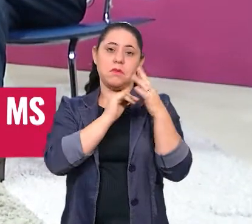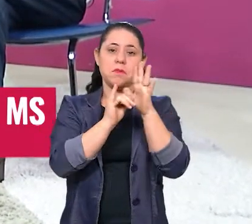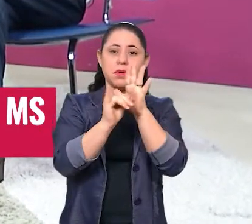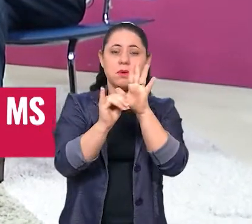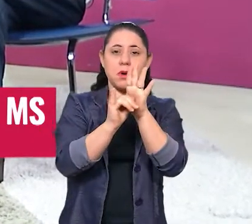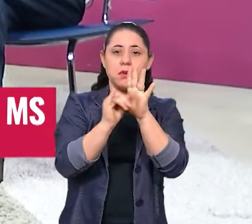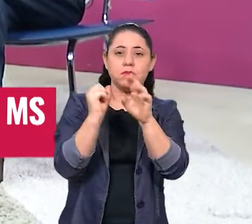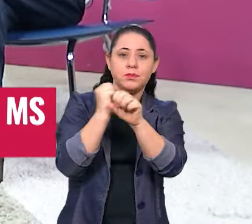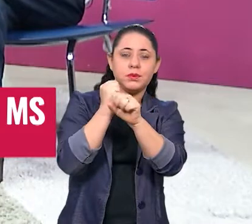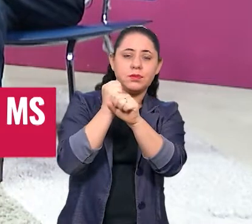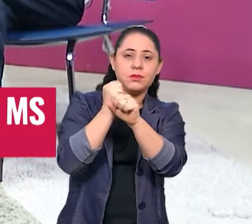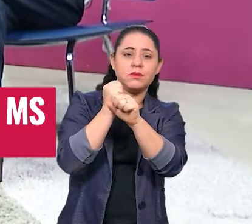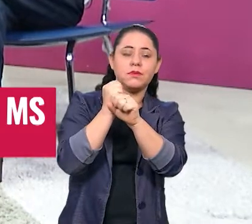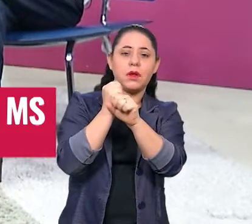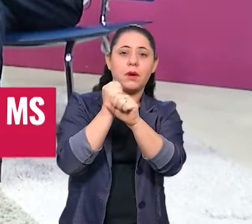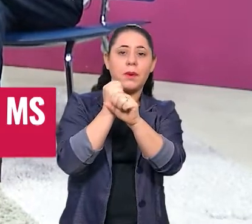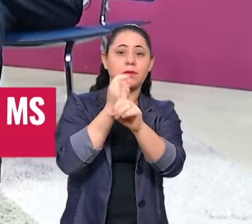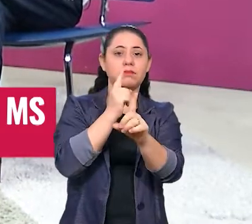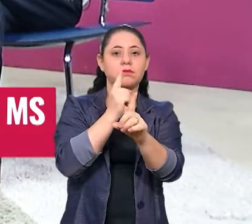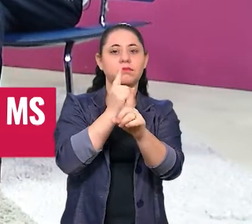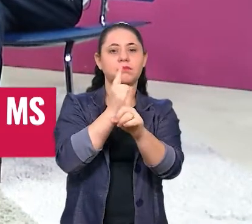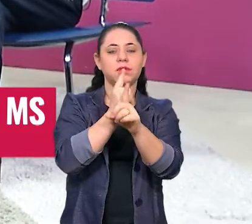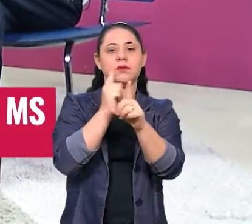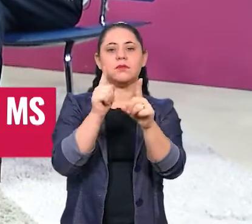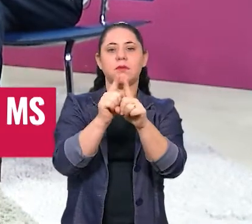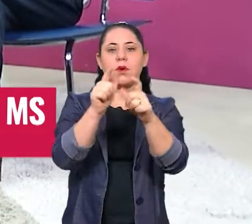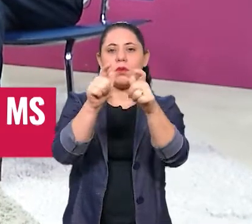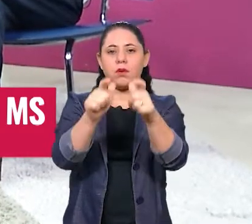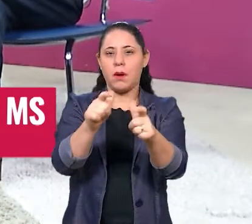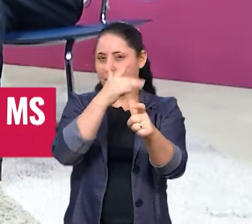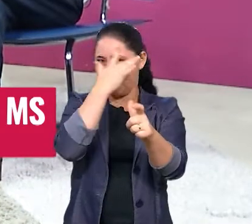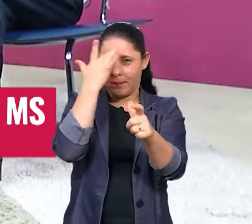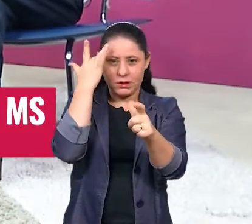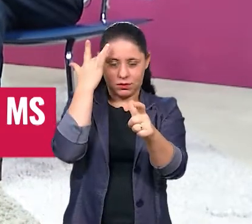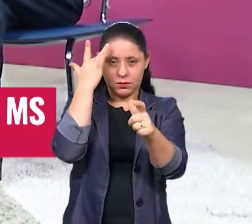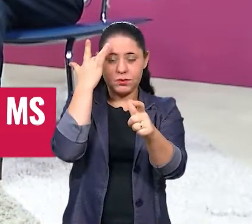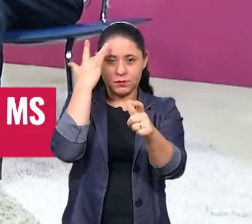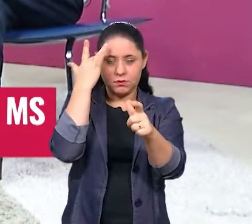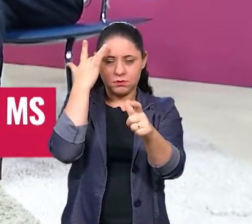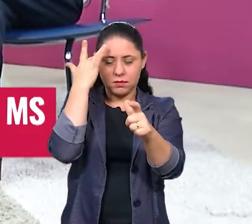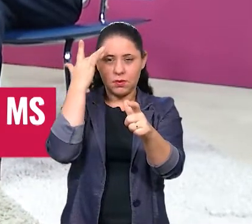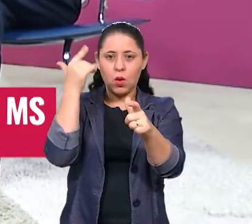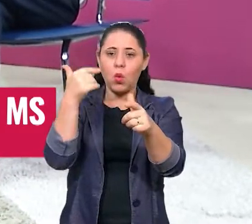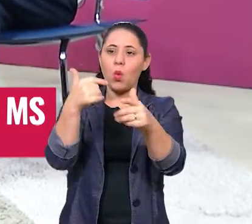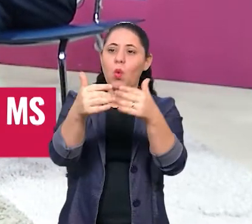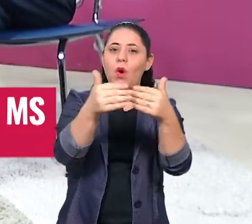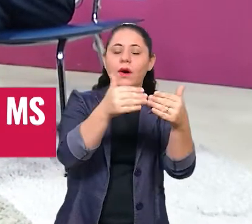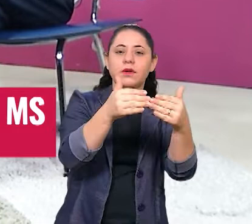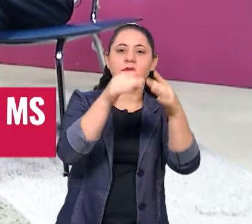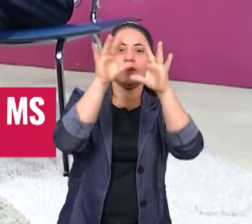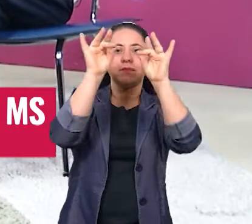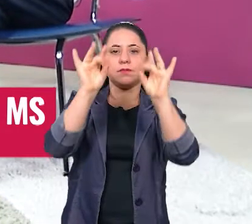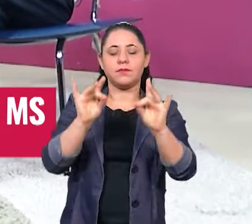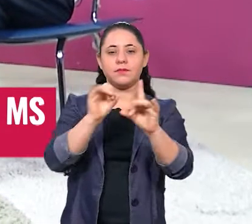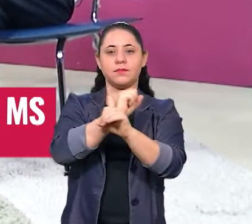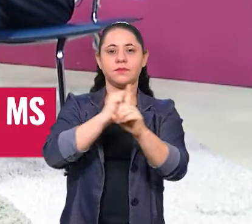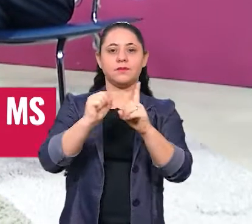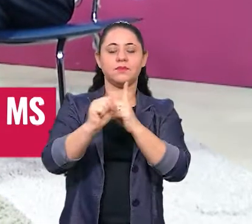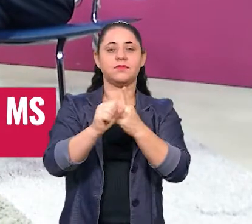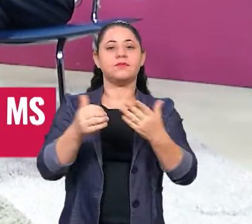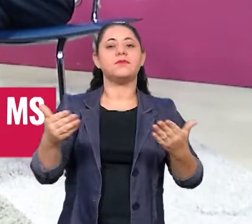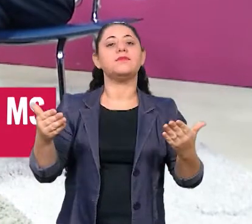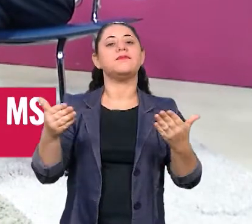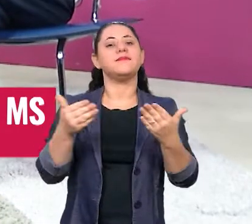de identidade, assim como na identificação e localização das pessoas em determinados contextos